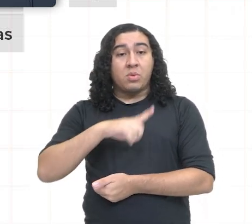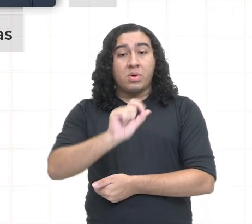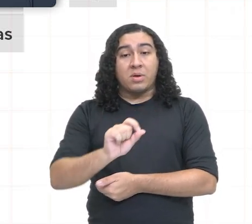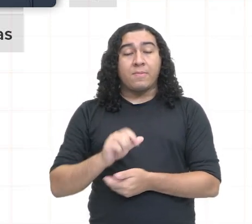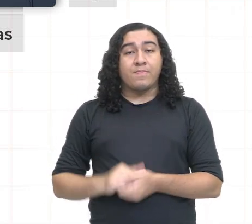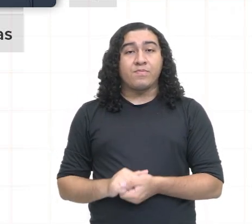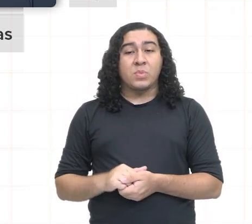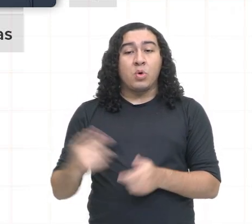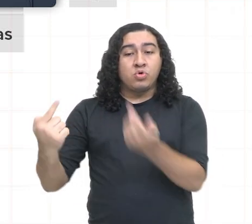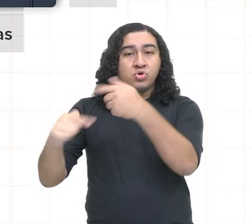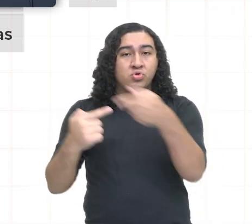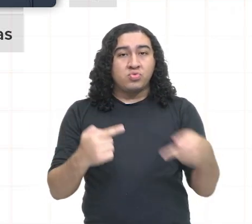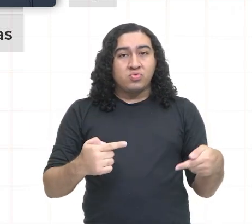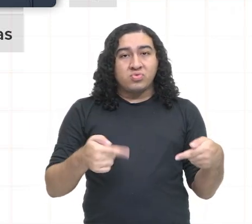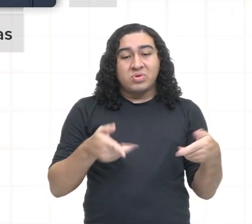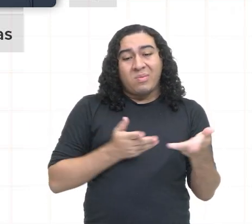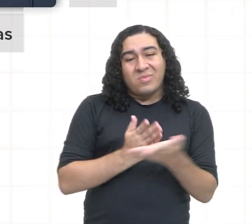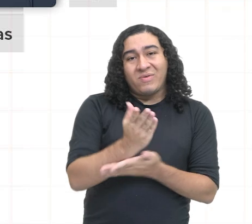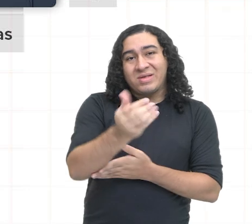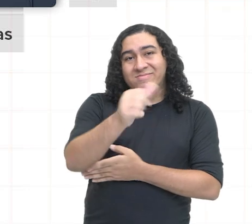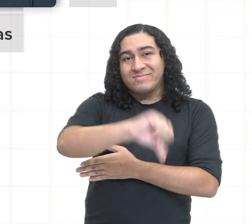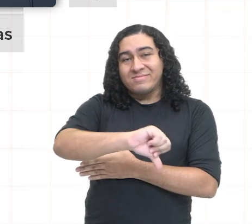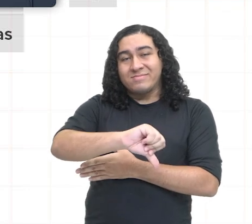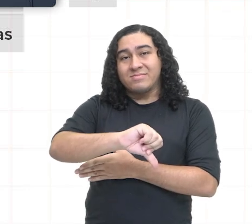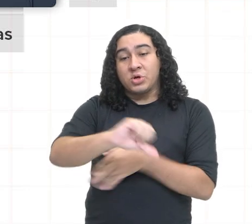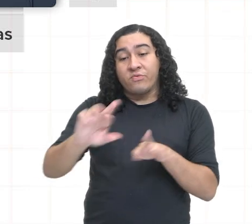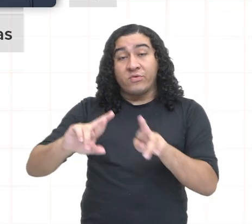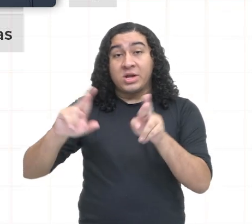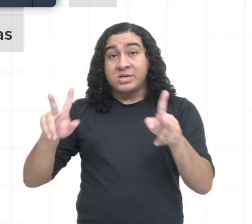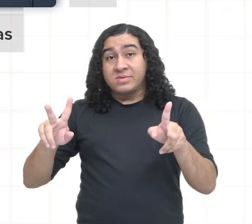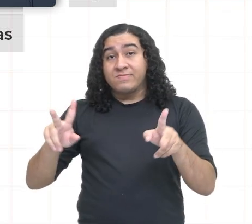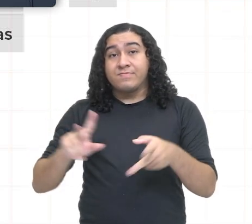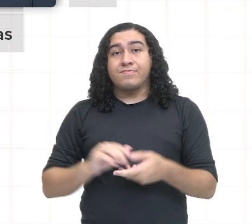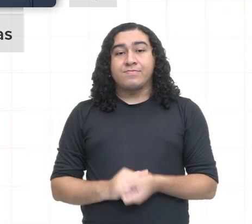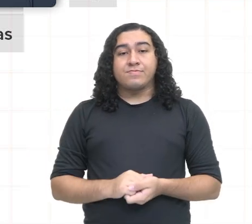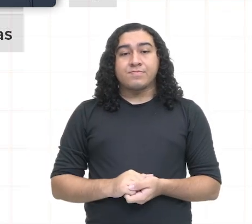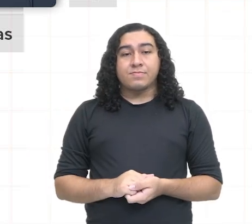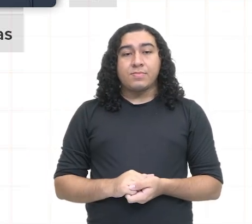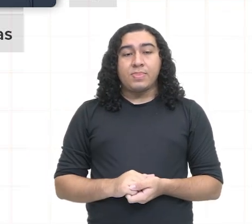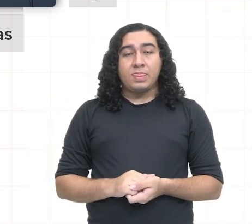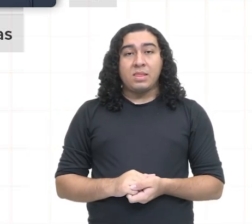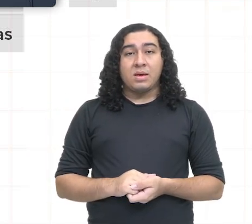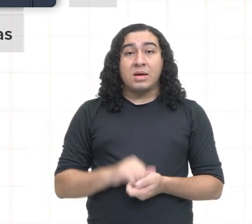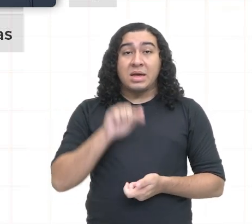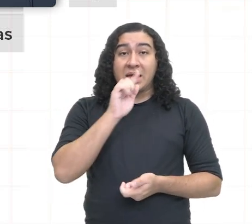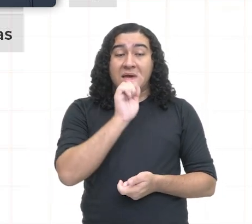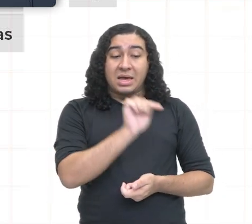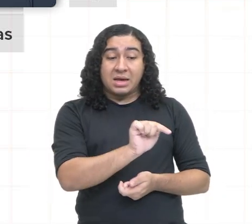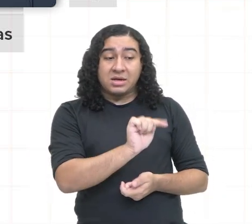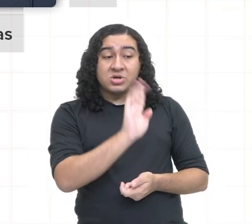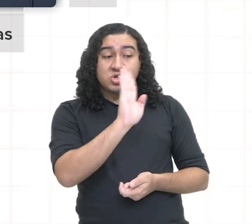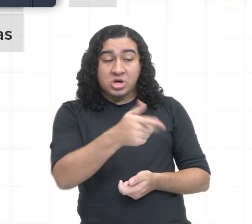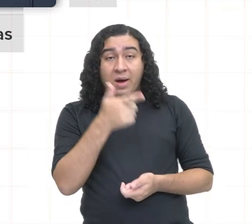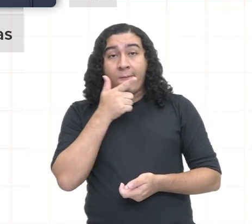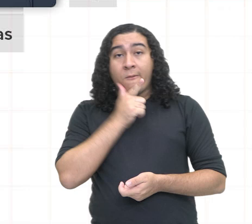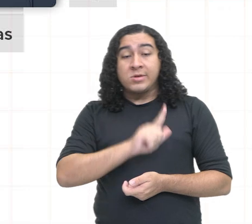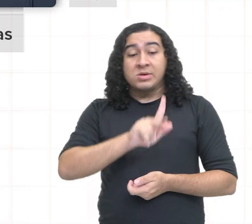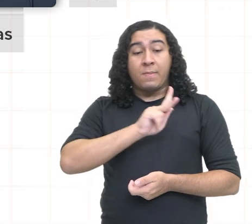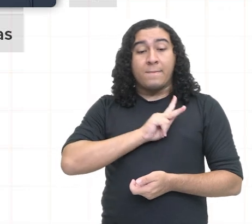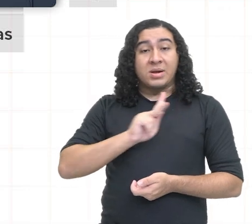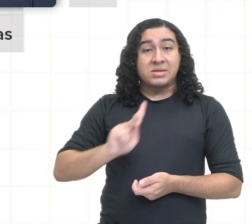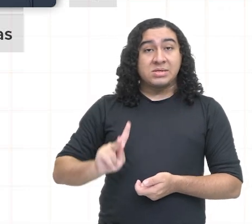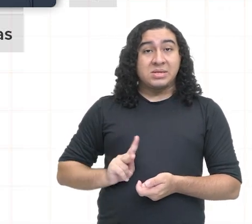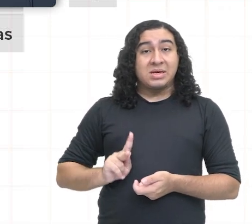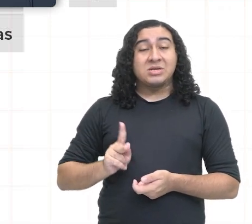não vai ser implementado. Muito pelo contrário. Quando o Collor assume em 90, você vê o quê?